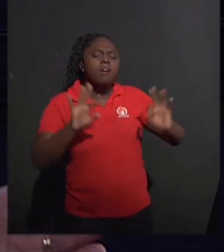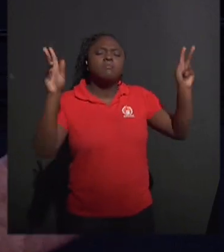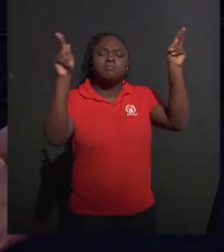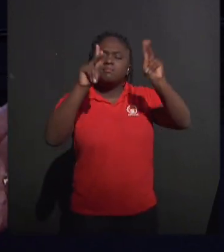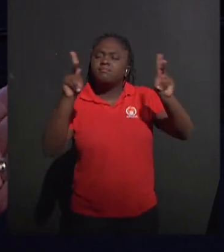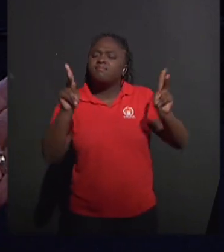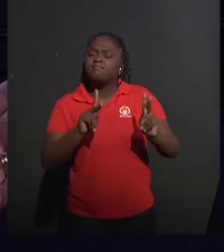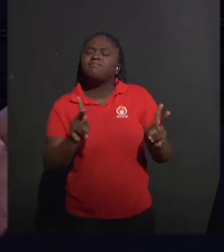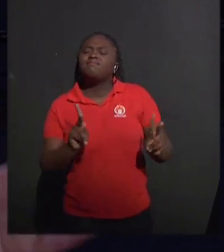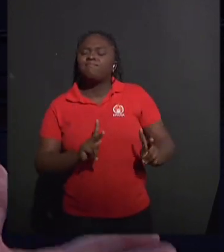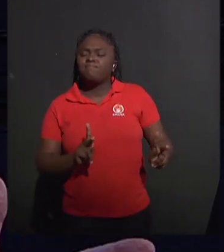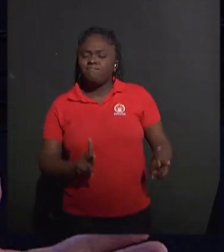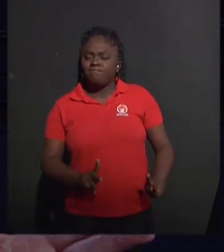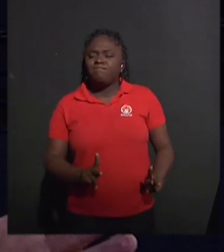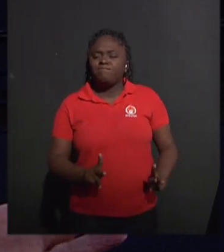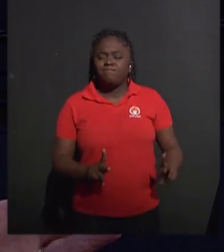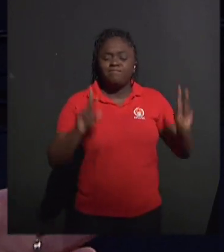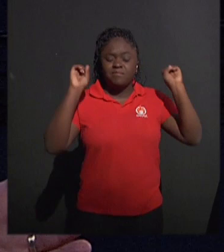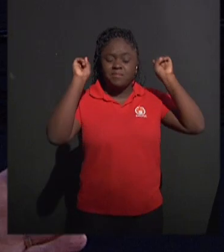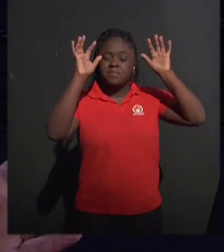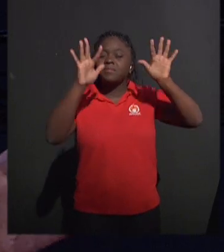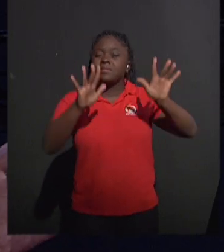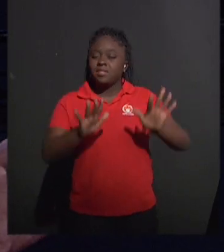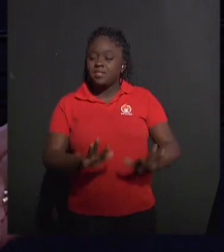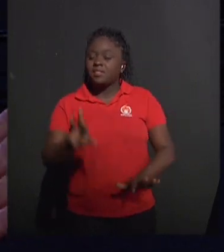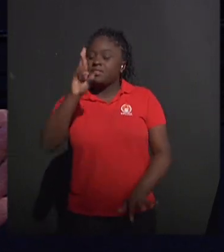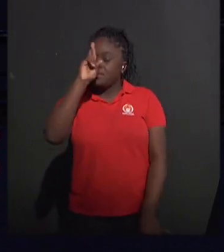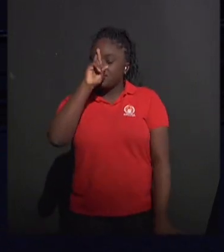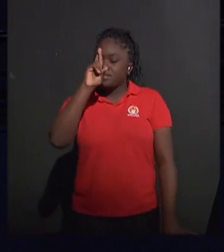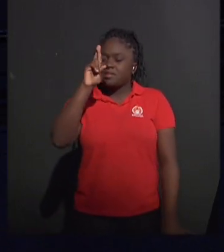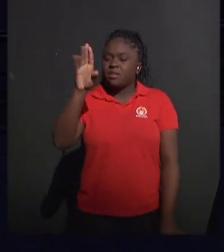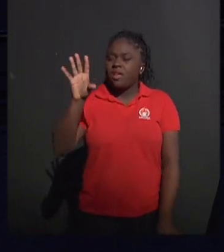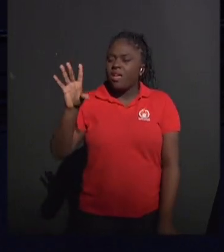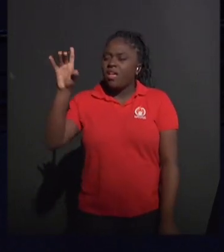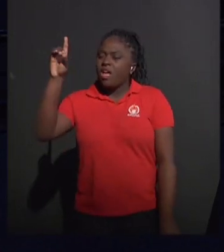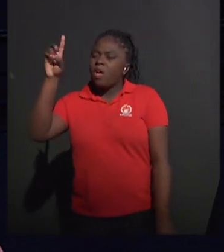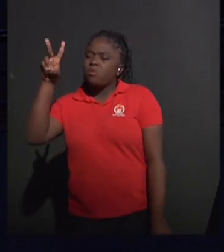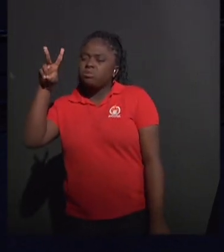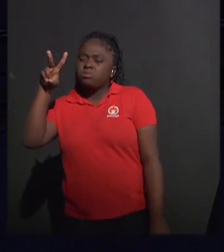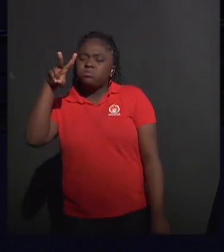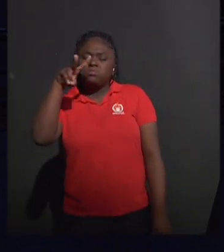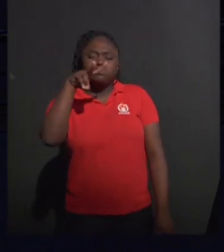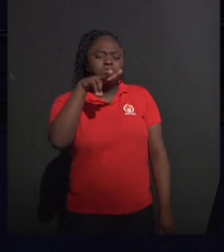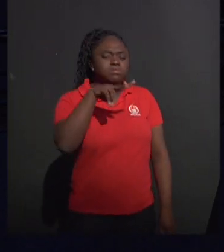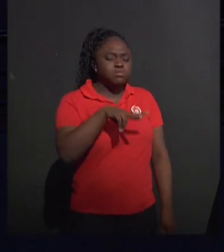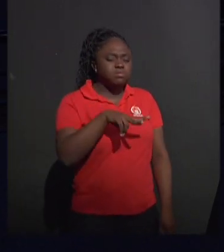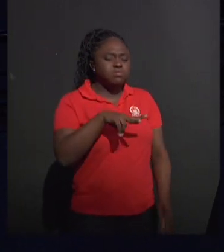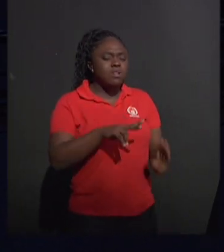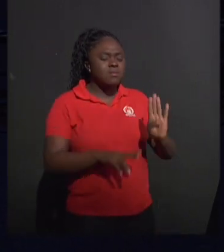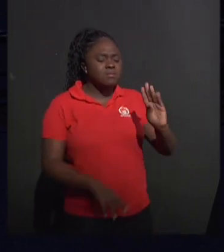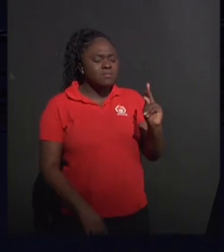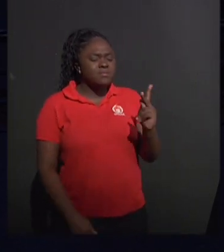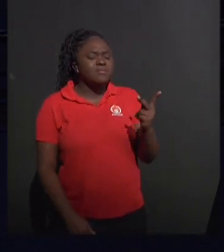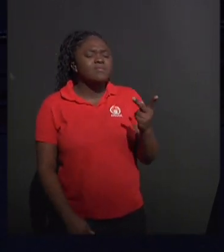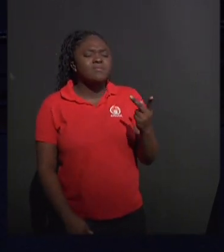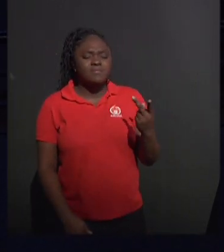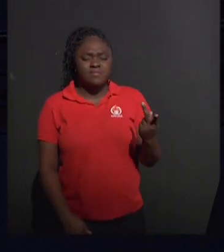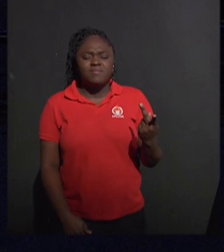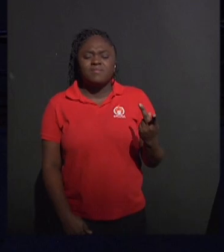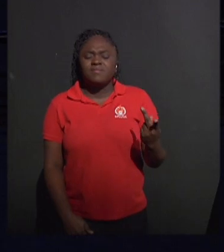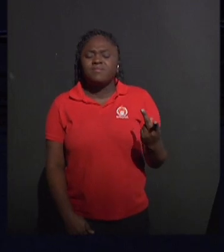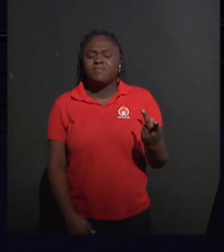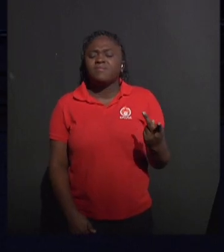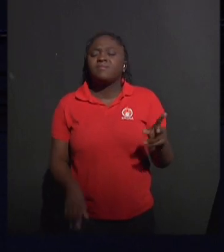paz, experimente provisão, Senhor. Que Teus olhos estejam voltados para Belo Horizonte, mas que Teus